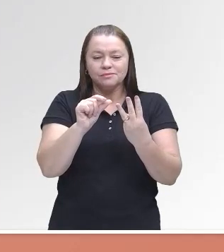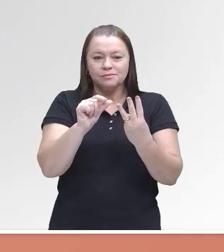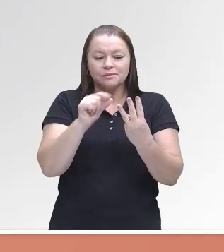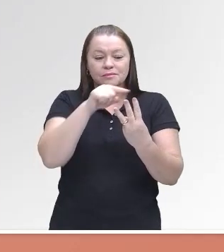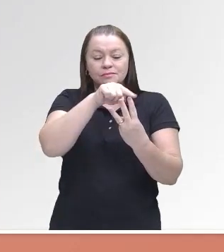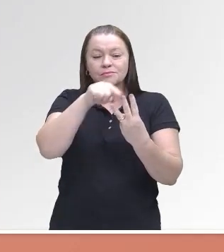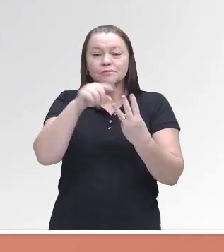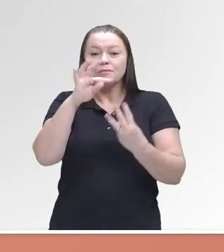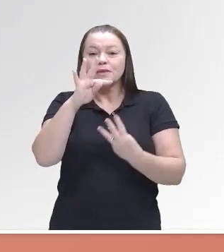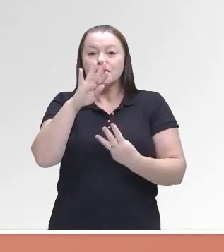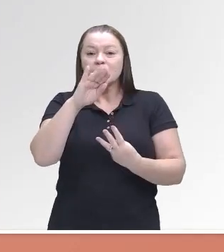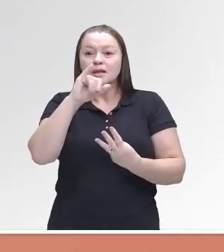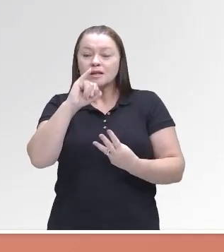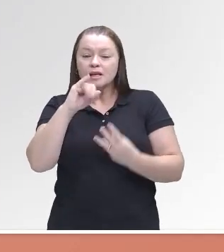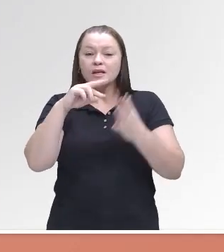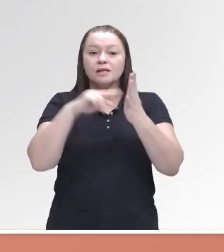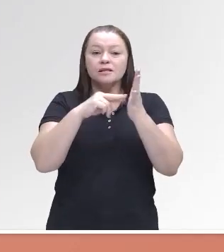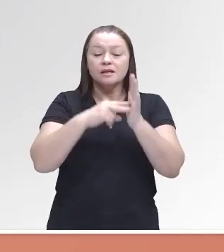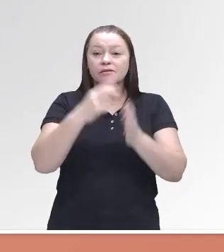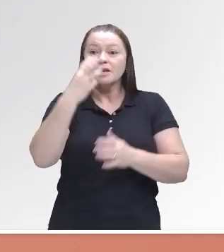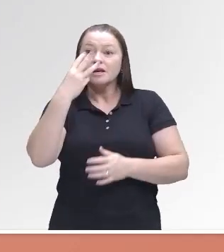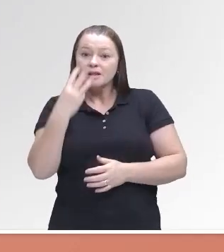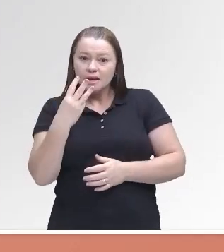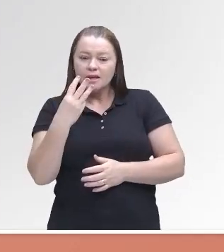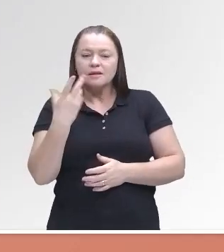Olha só, vergonha,